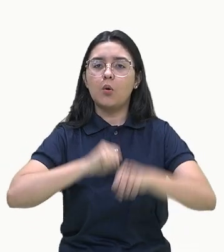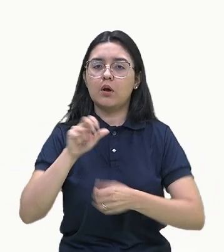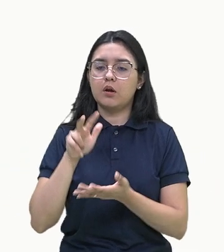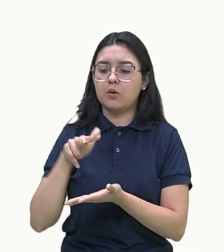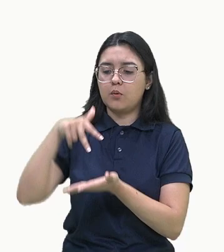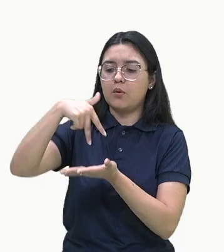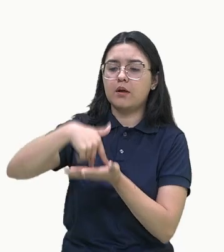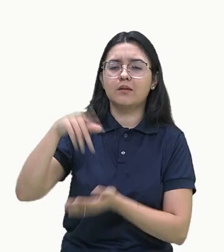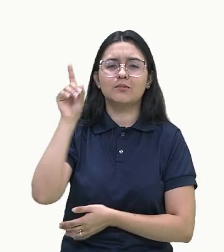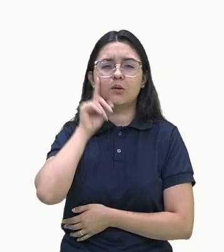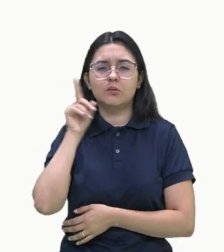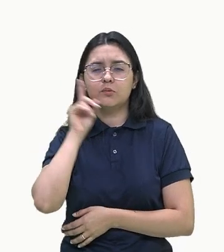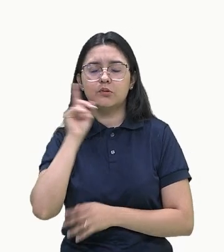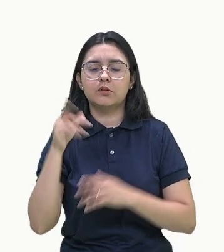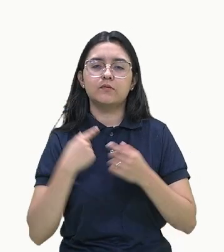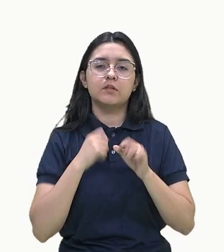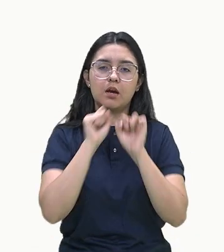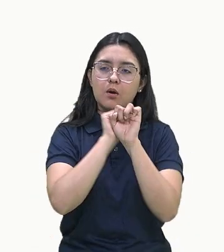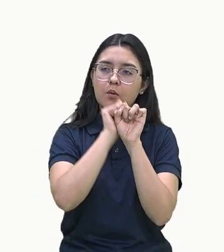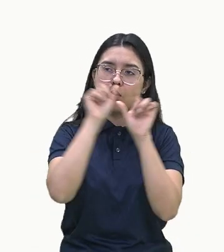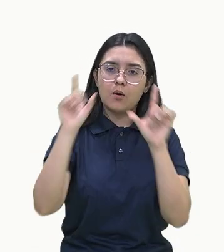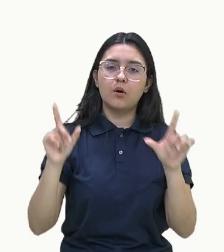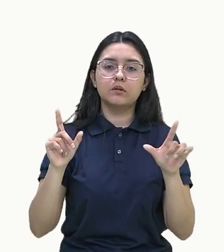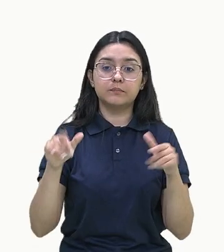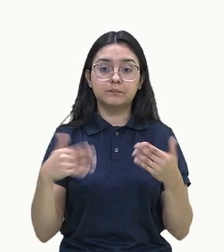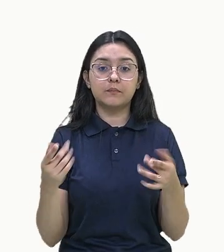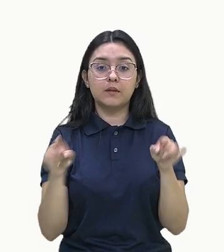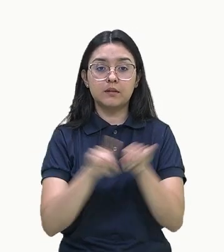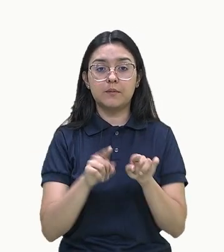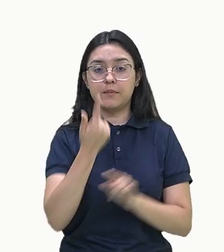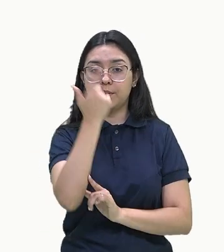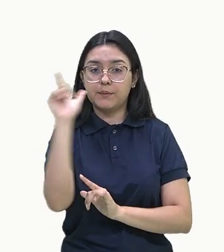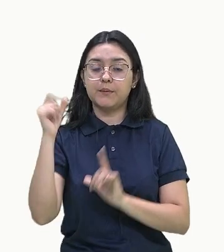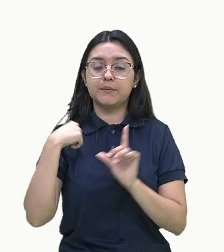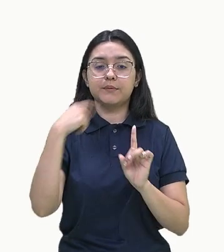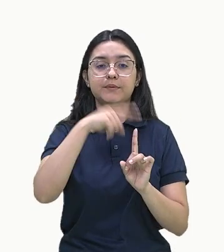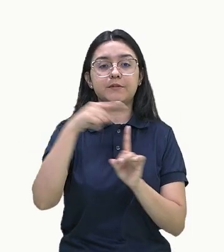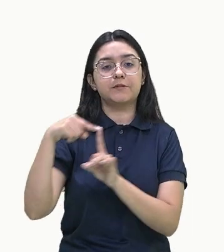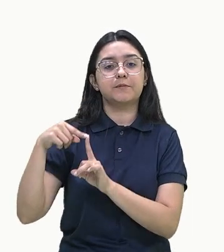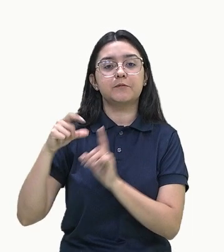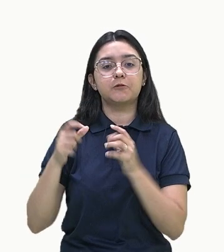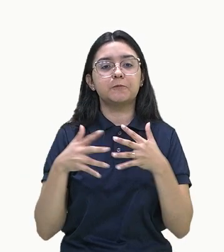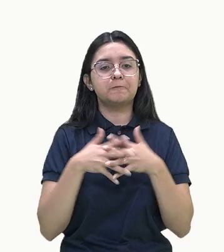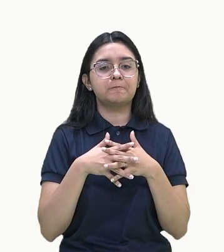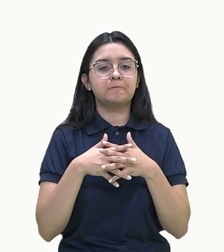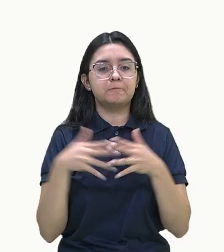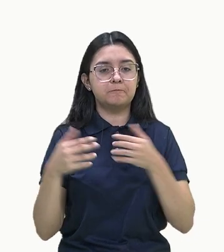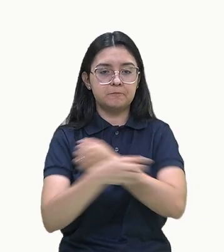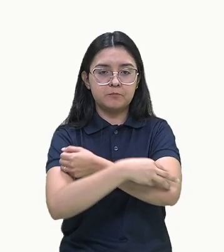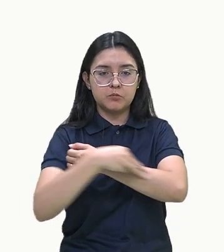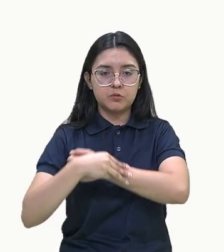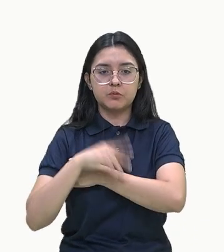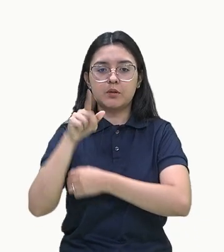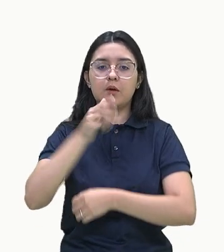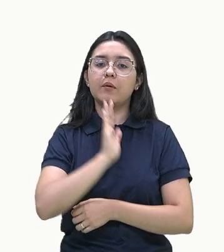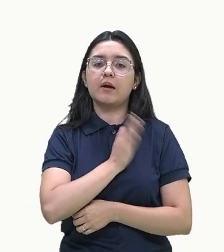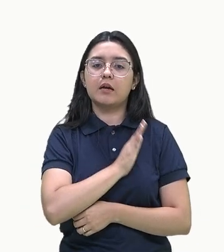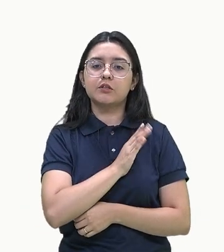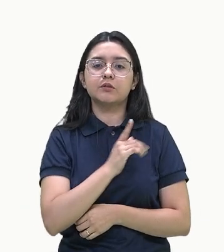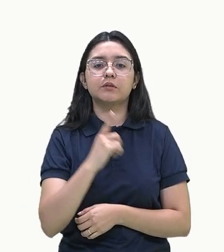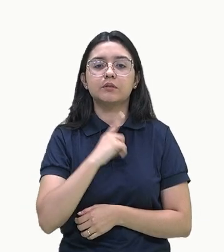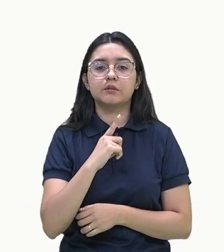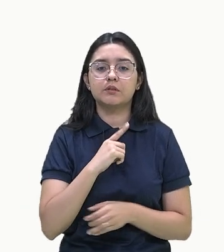todo dia, né, ao acordar. Outro tipo de músculo é o músculo cardíaco, em que ele